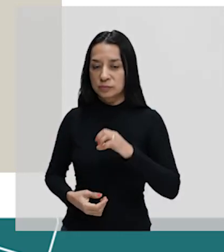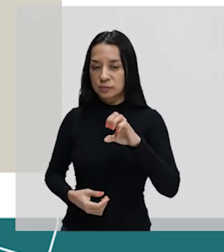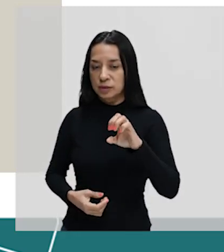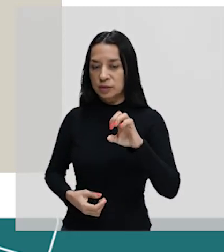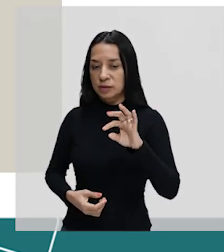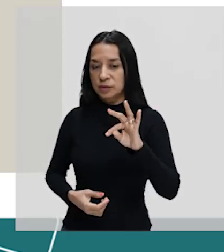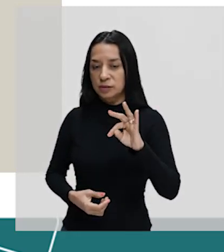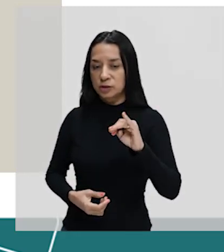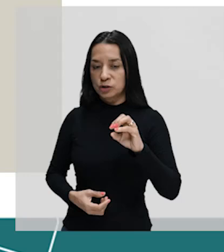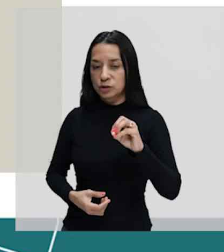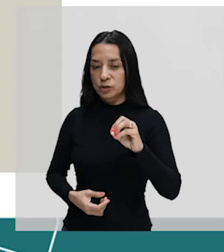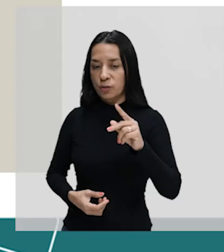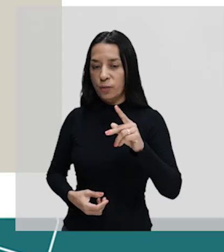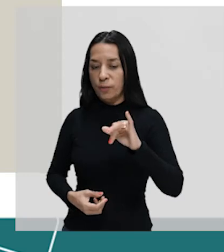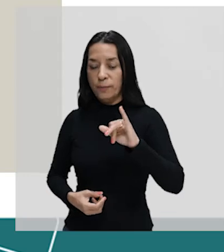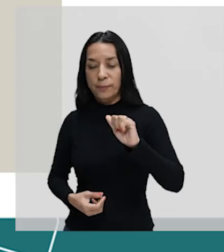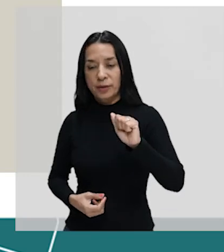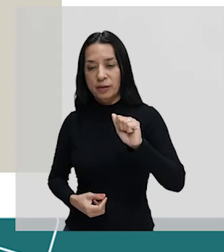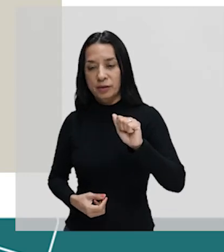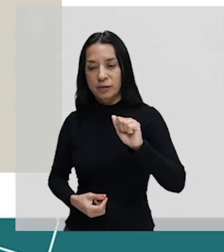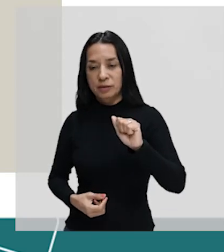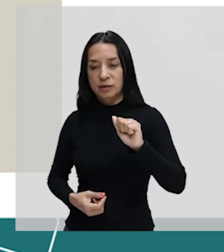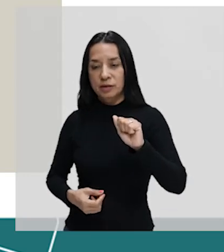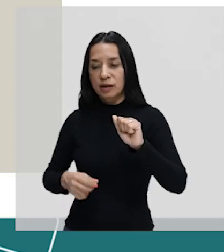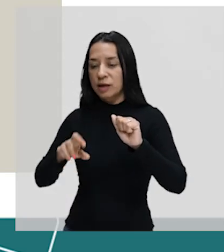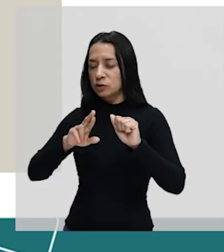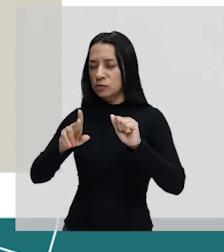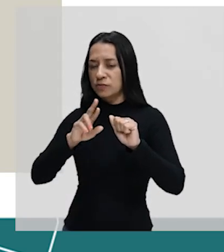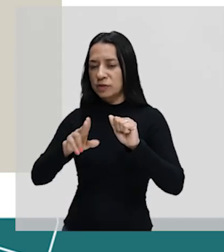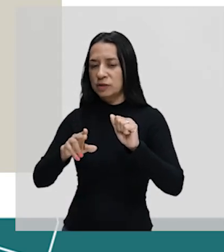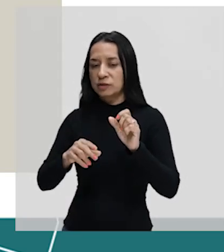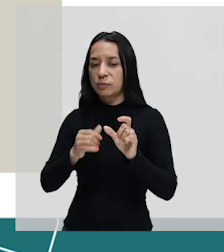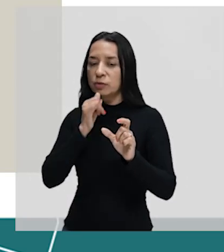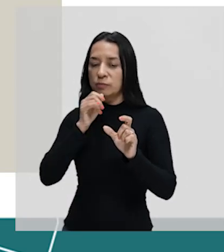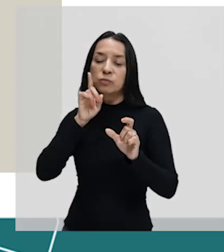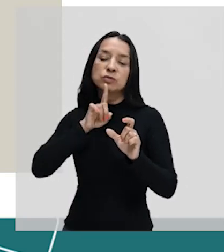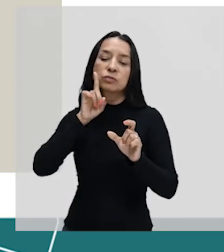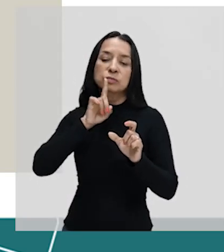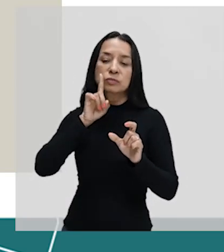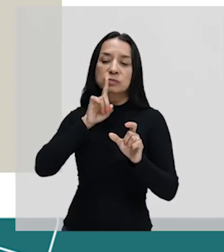estadunidense, tá? Olha só, a diferença é bem pequenininha. O primeiro